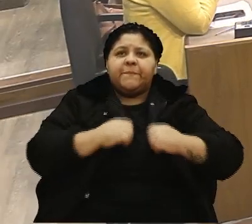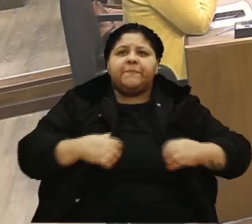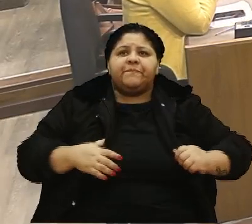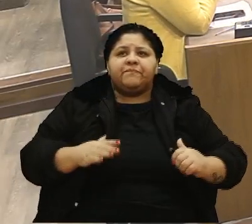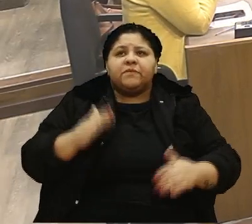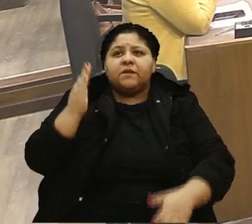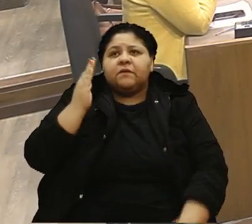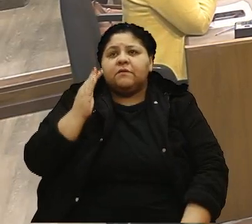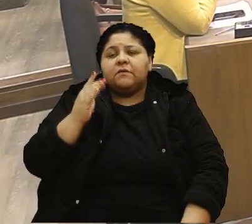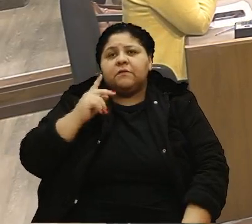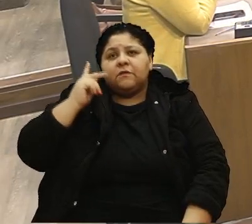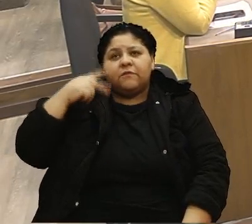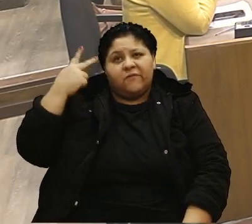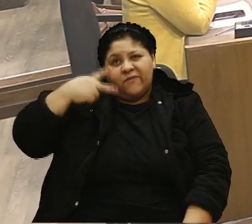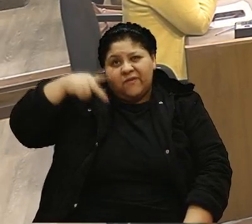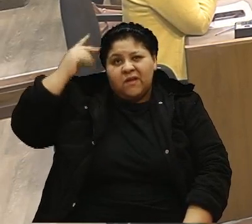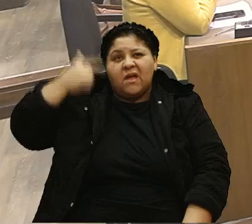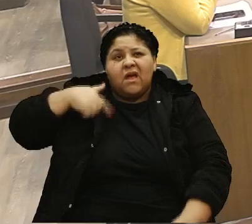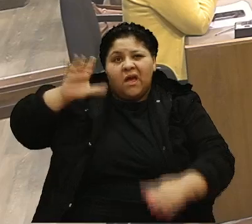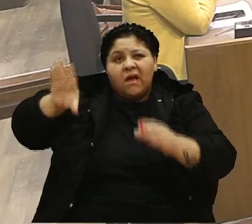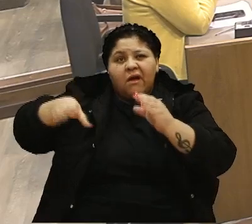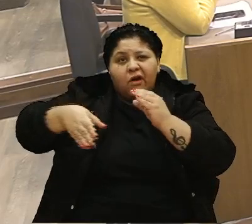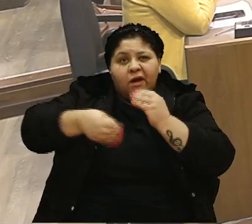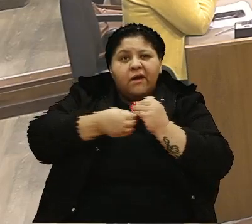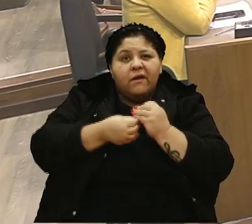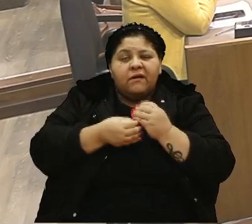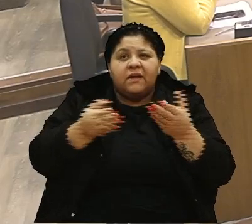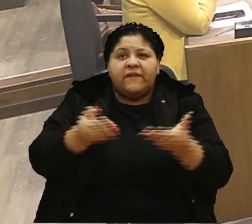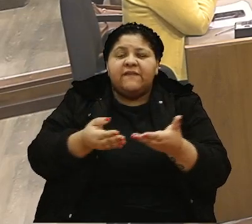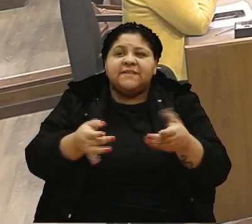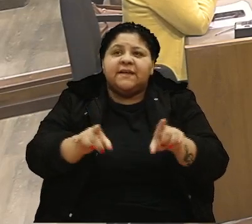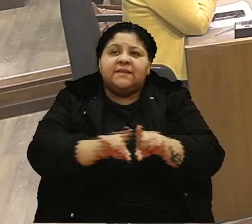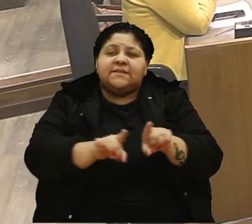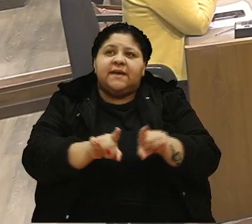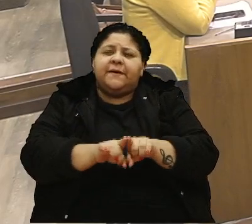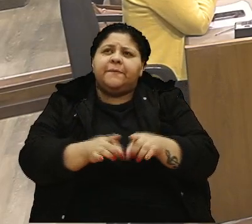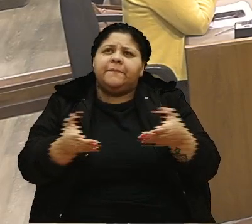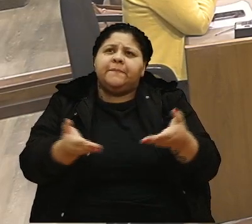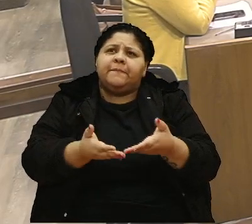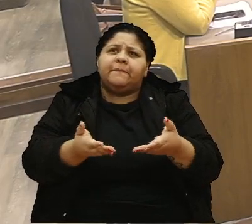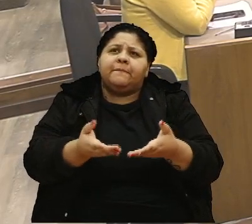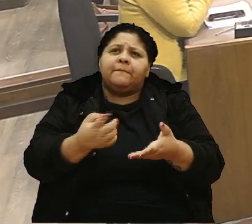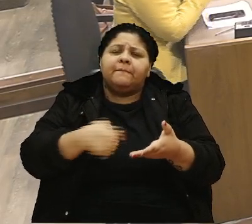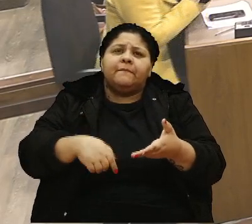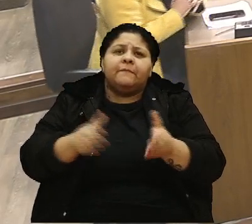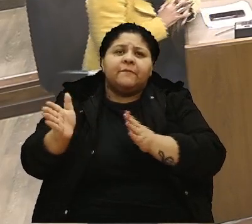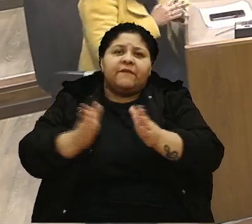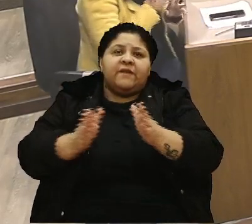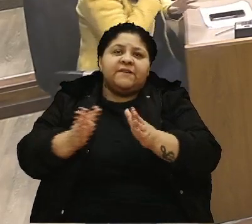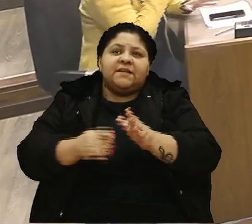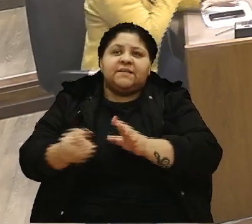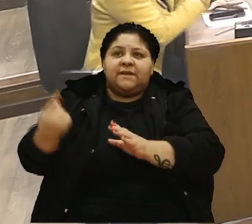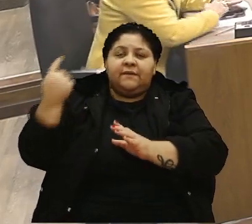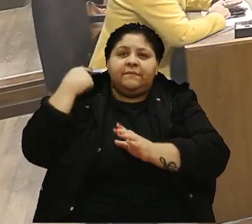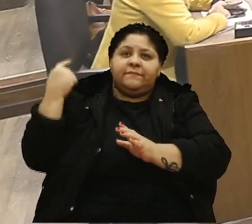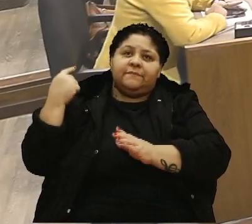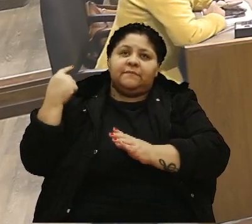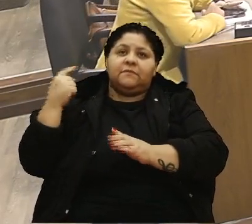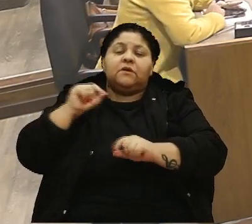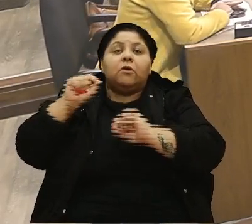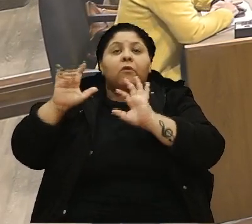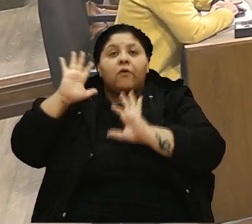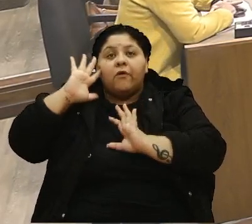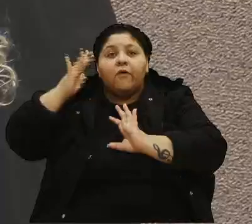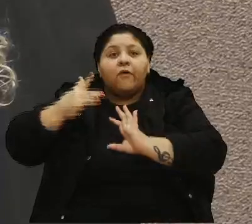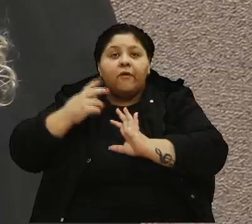Bom, vereador Iago, eu quero contribuir com os colegas aqui o que aconteceu comigo na legislação passada. Tá? O que